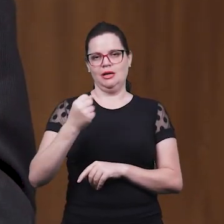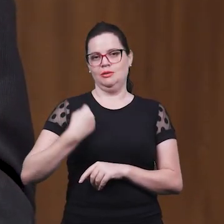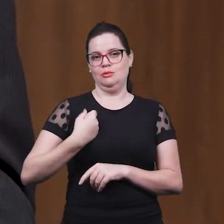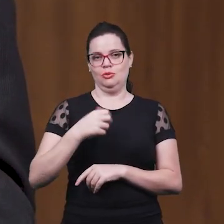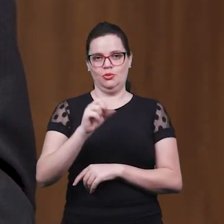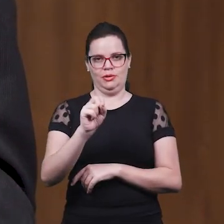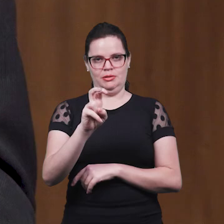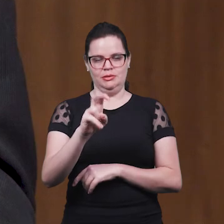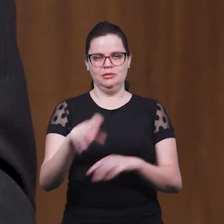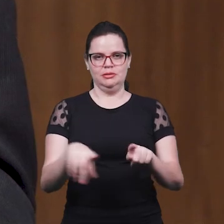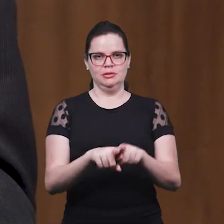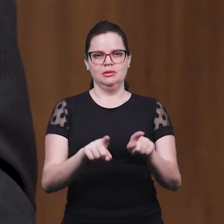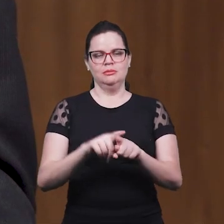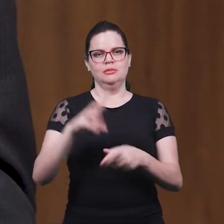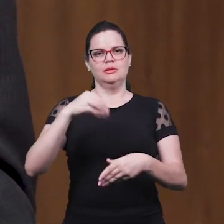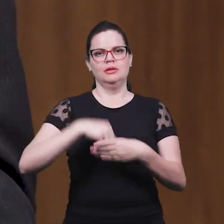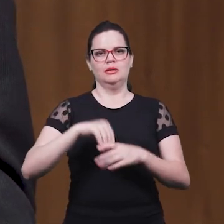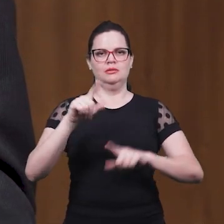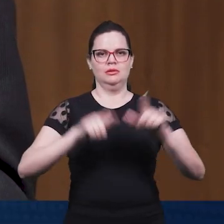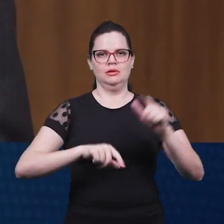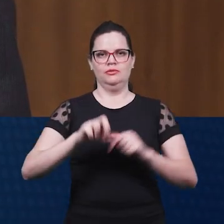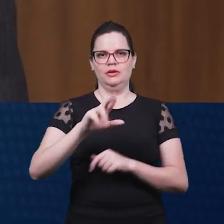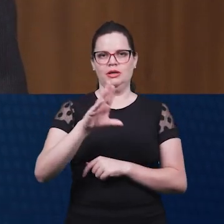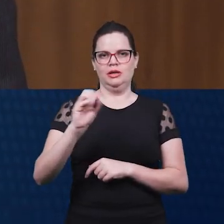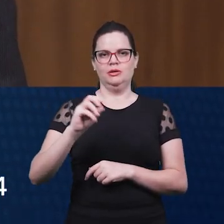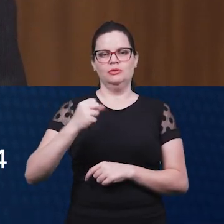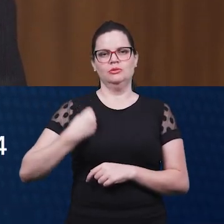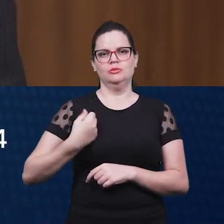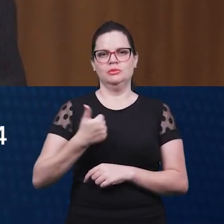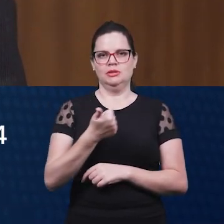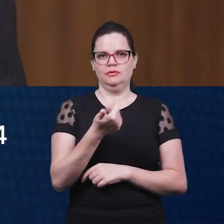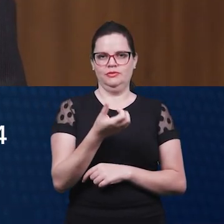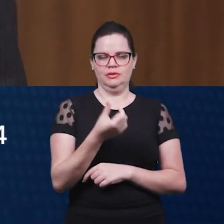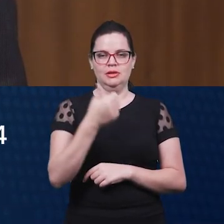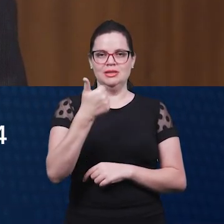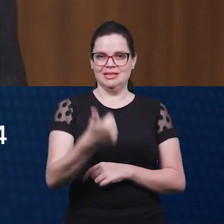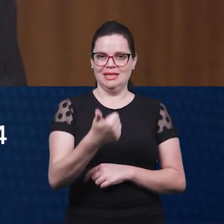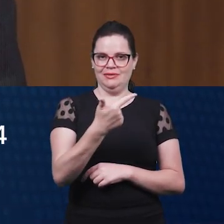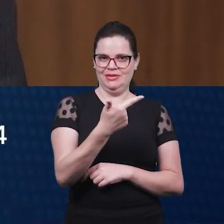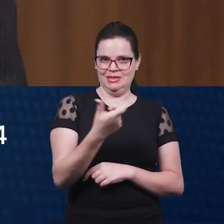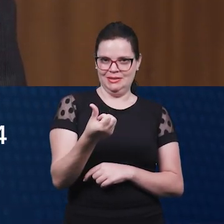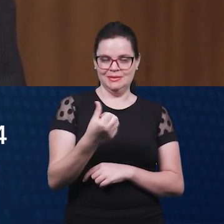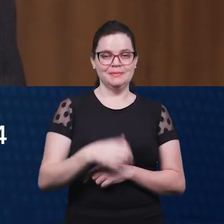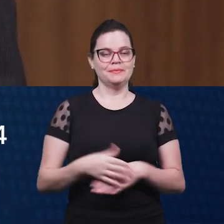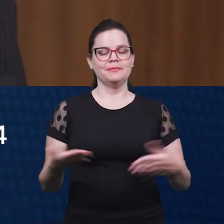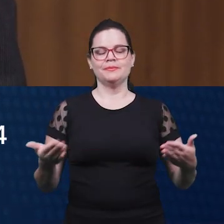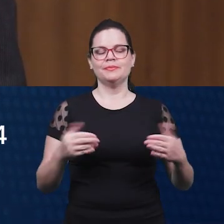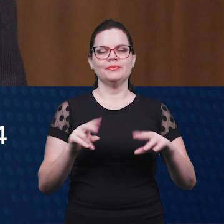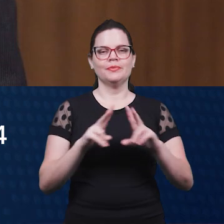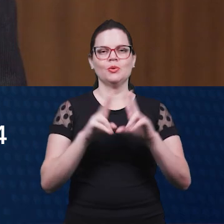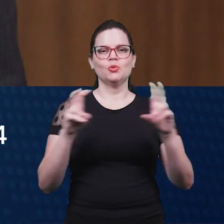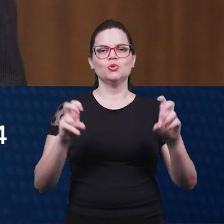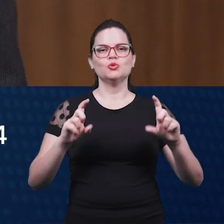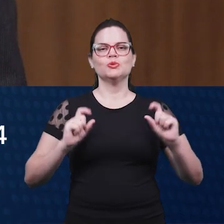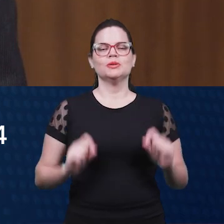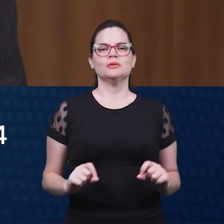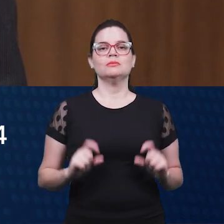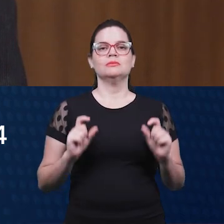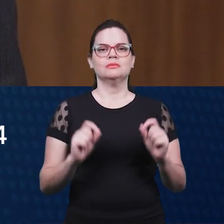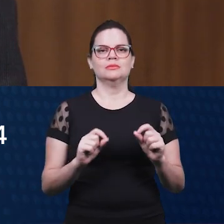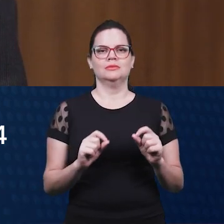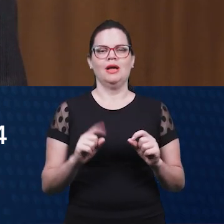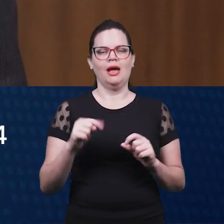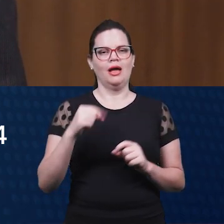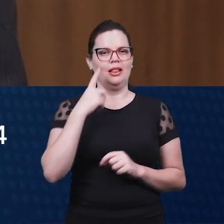85, e também na TVRO da Embratel, canal 126. E o nosso tema desse programa é